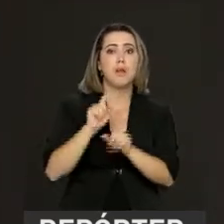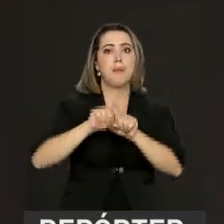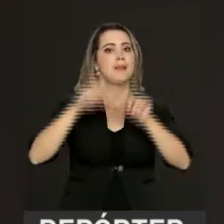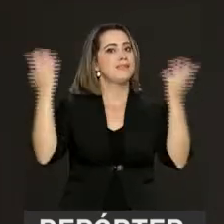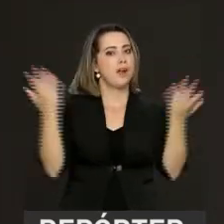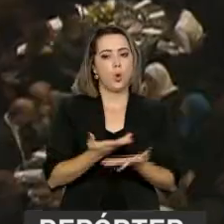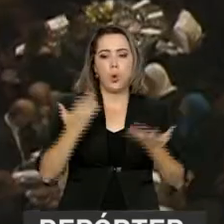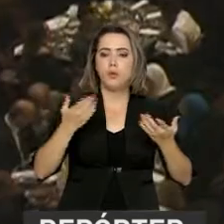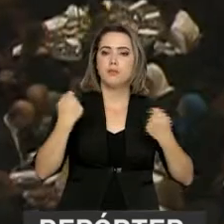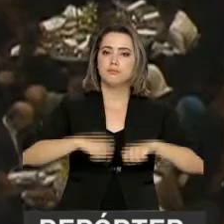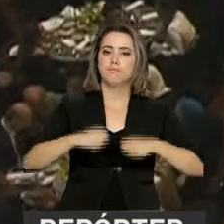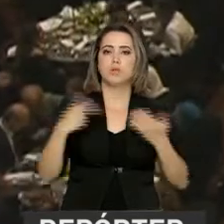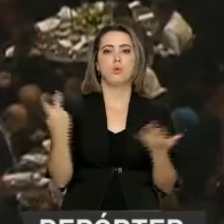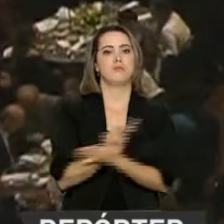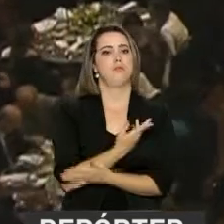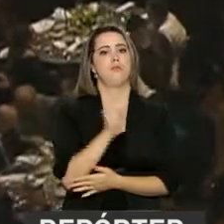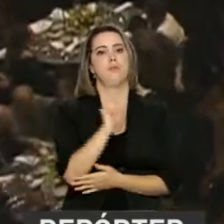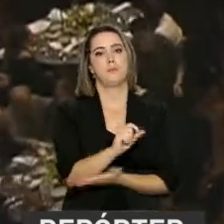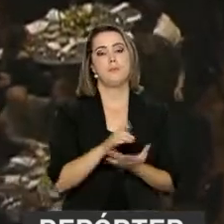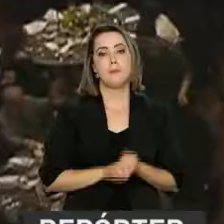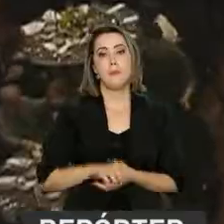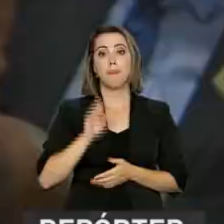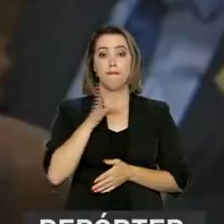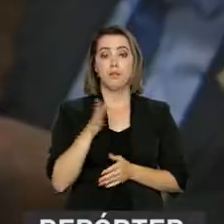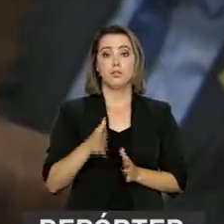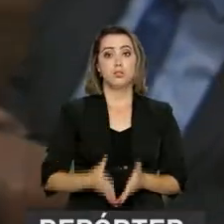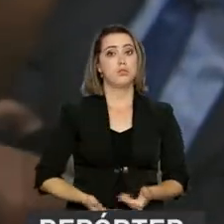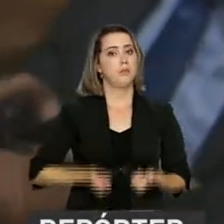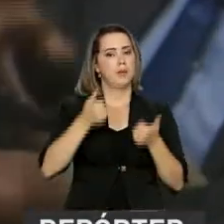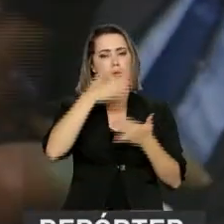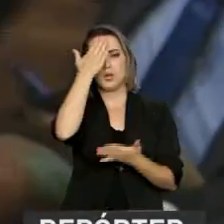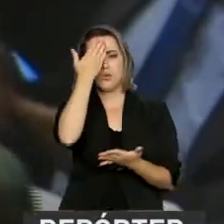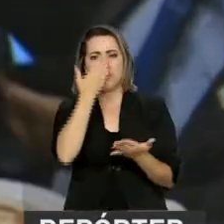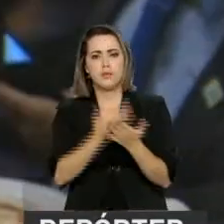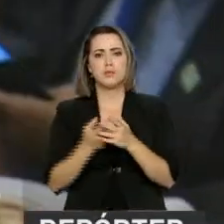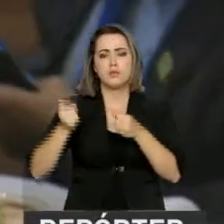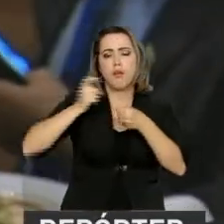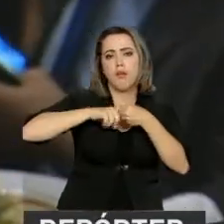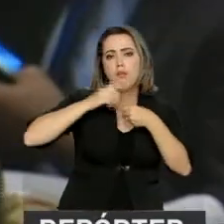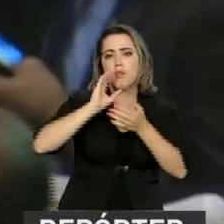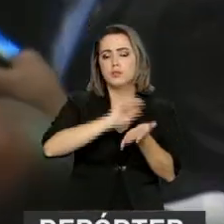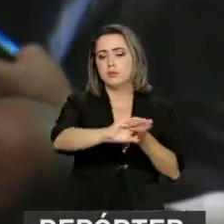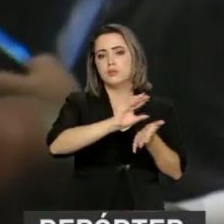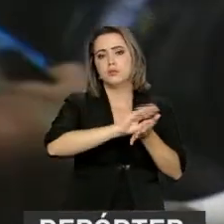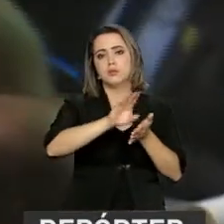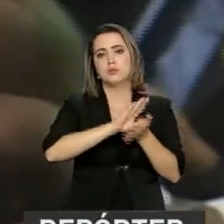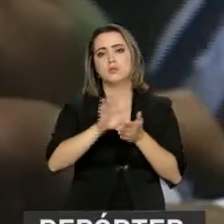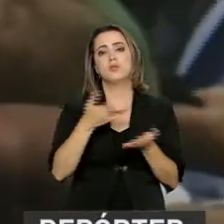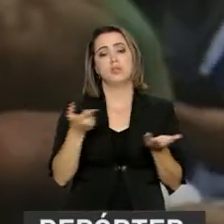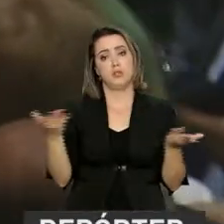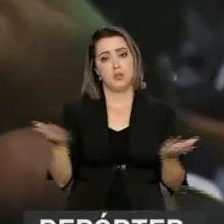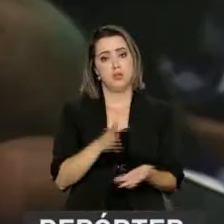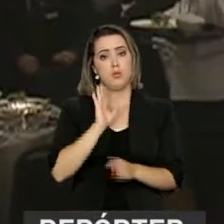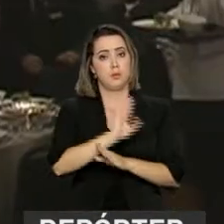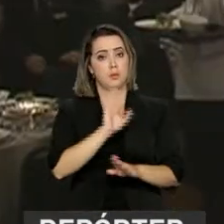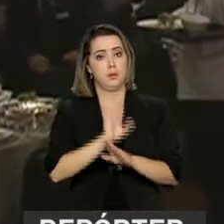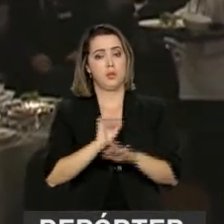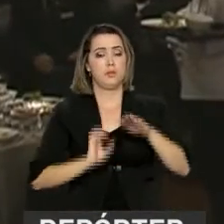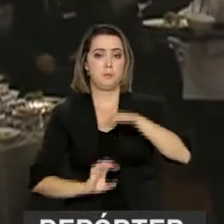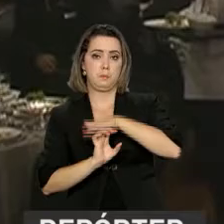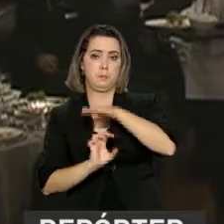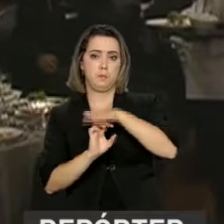inadiáveis reformas que já resultaram no aumento da confiança na retomada dos investimentos e contam com o apoio dos empresários